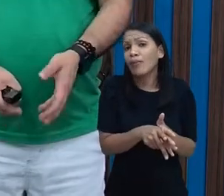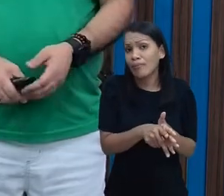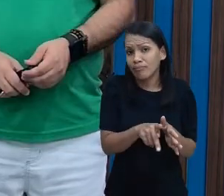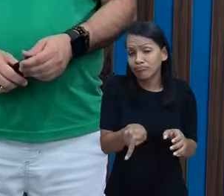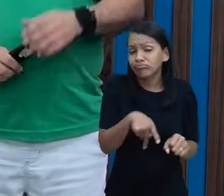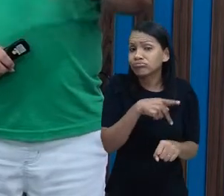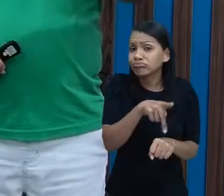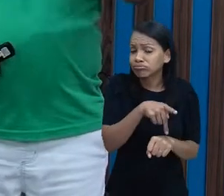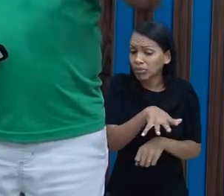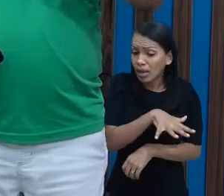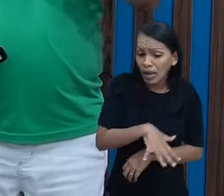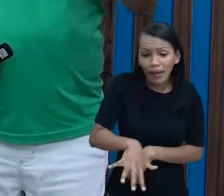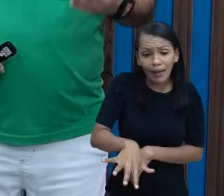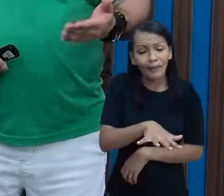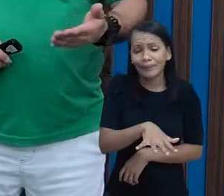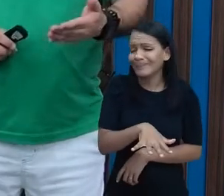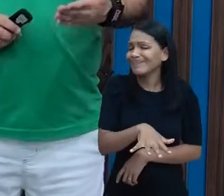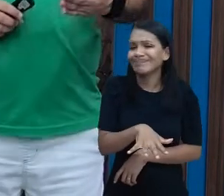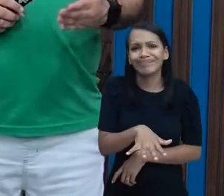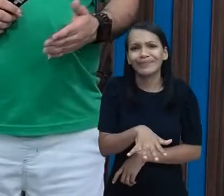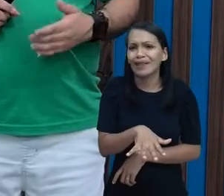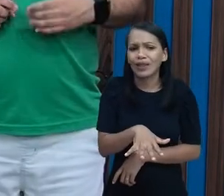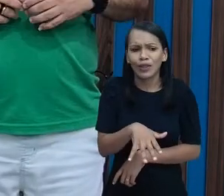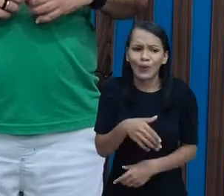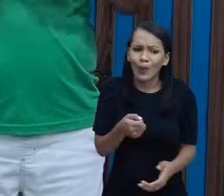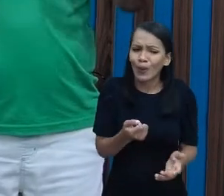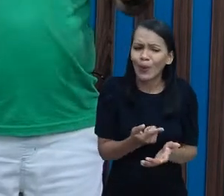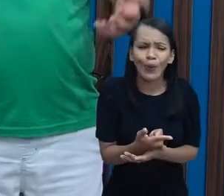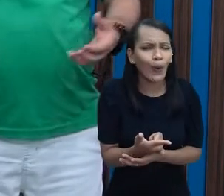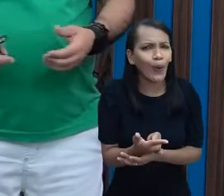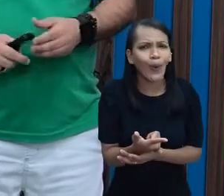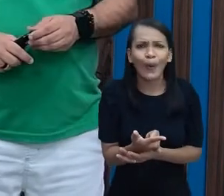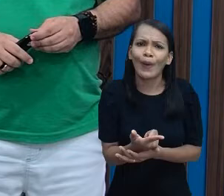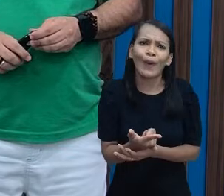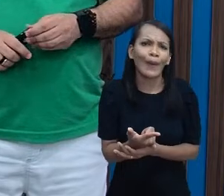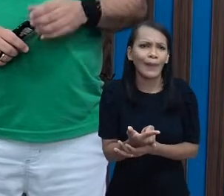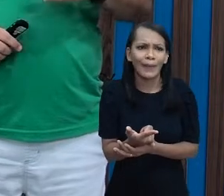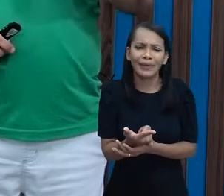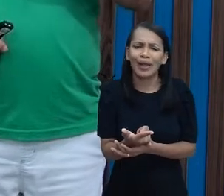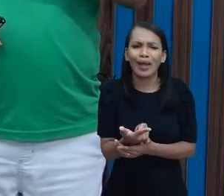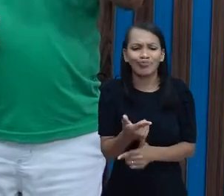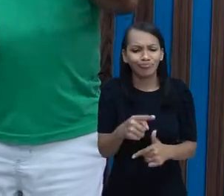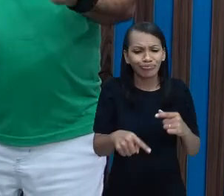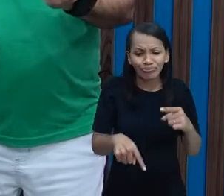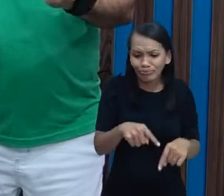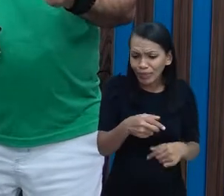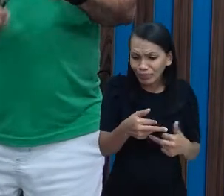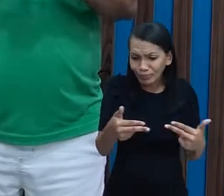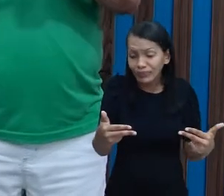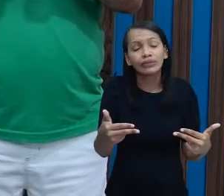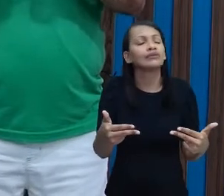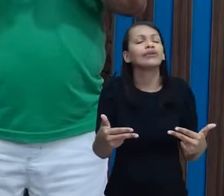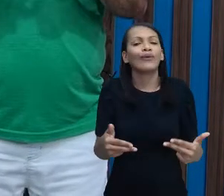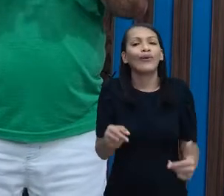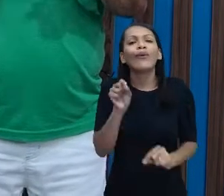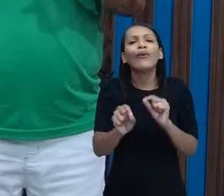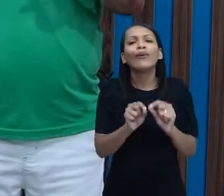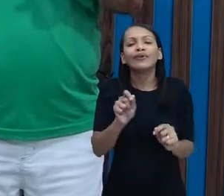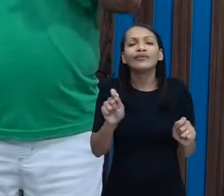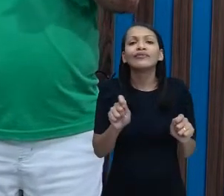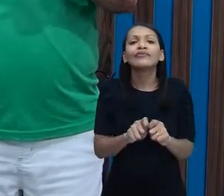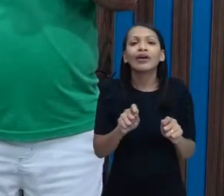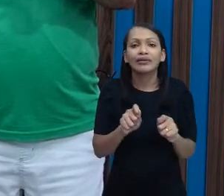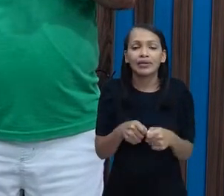próprio território, não vai mais adquirir, né, o excesso, né, desses produtos. Então, o que fazer? Buscar